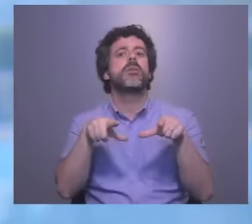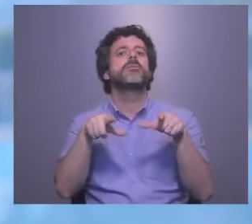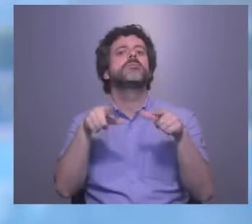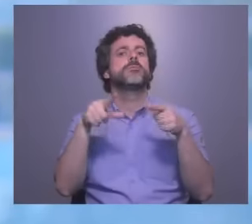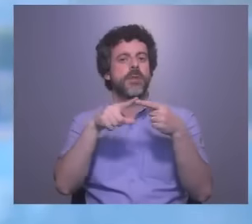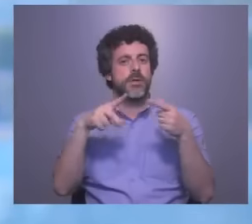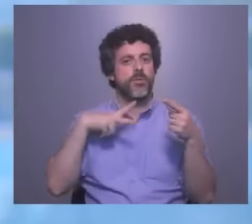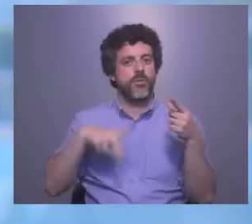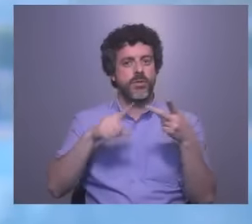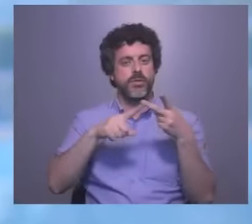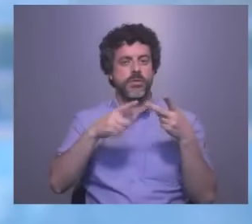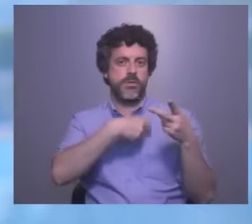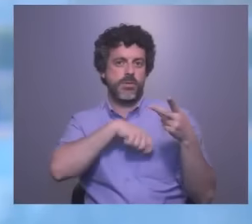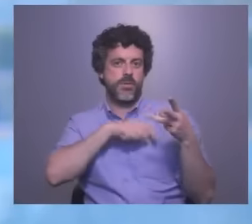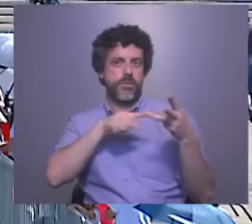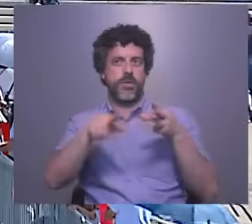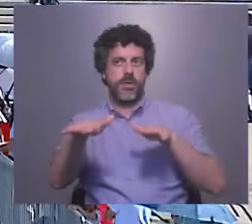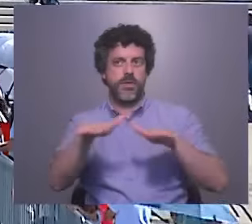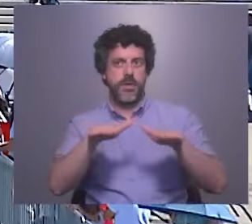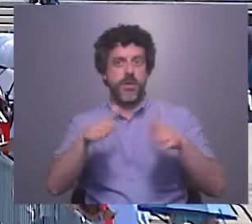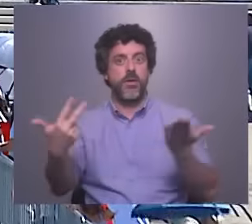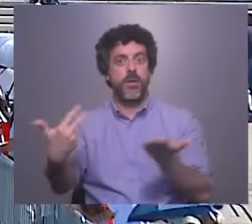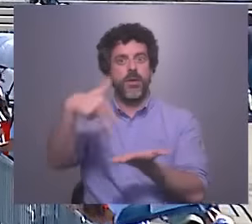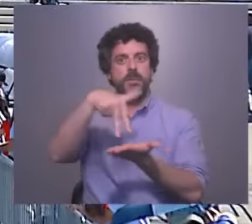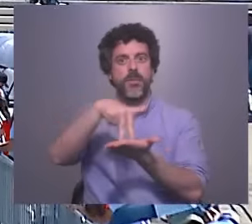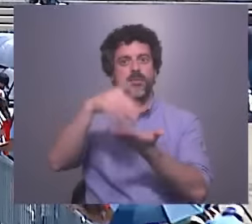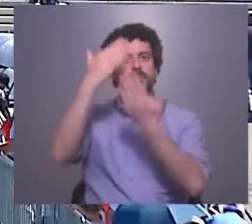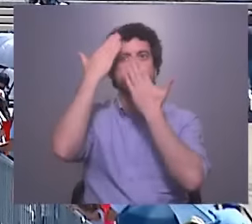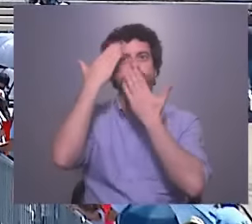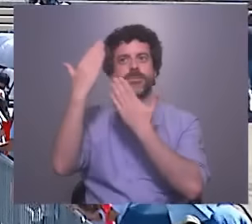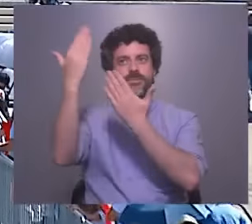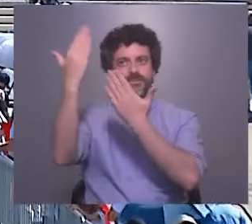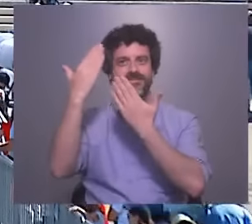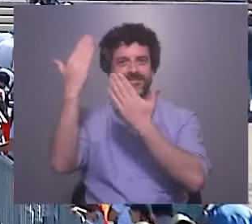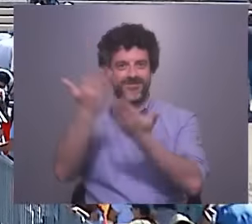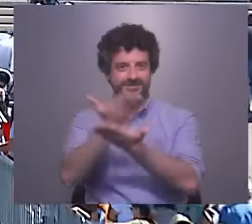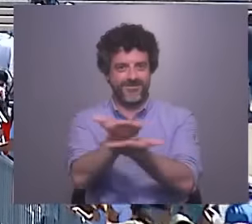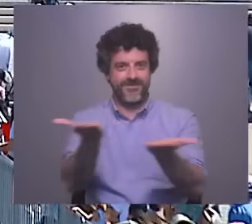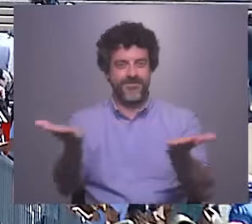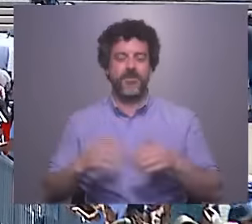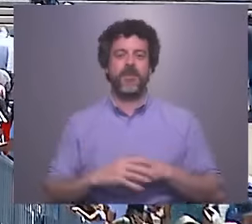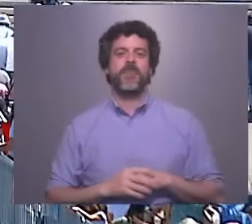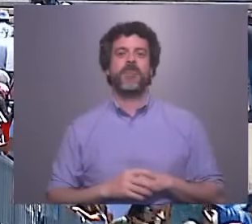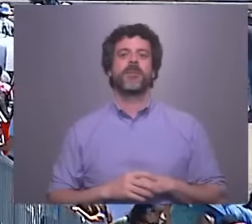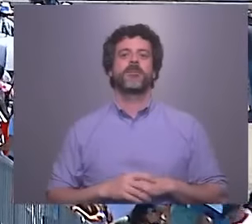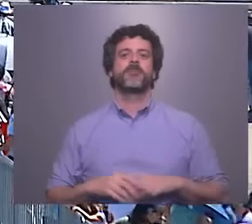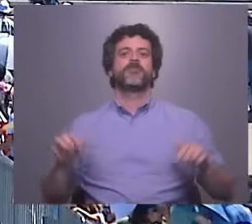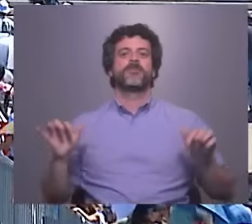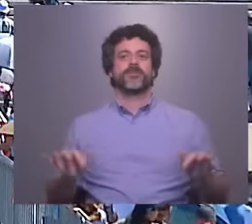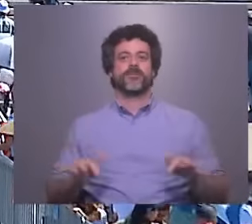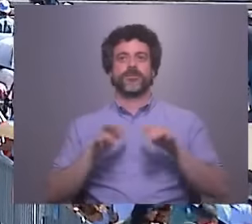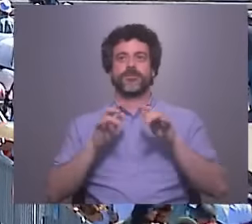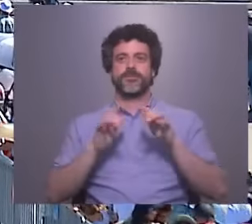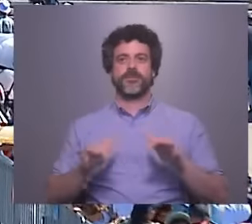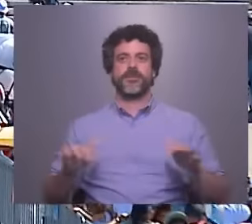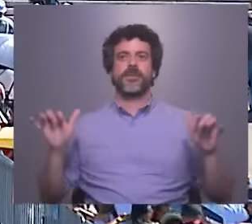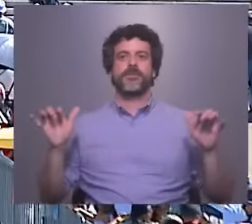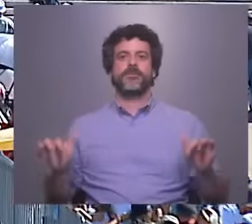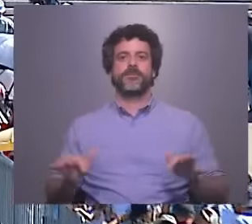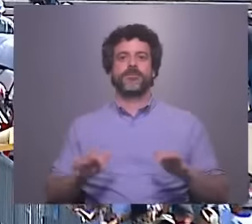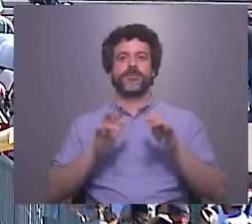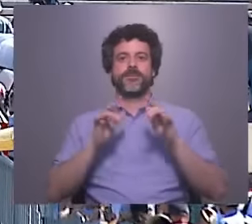Irmãos e irmãs, em festa renovada que agora escutamos, o Santo Evangelho será proclamado em